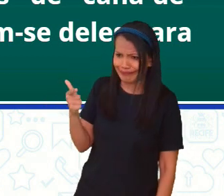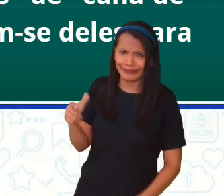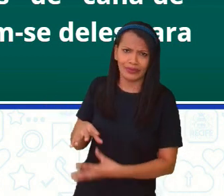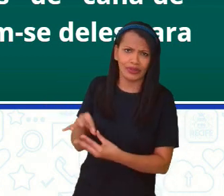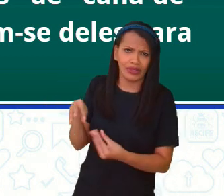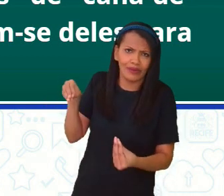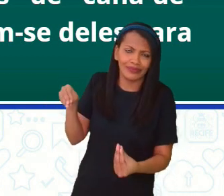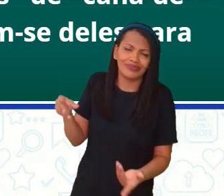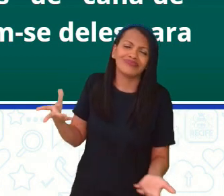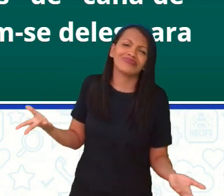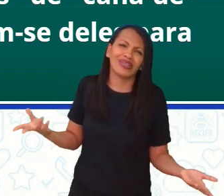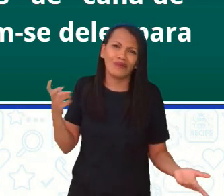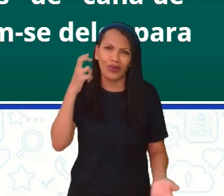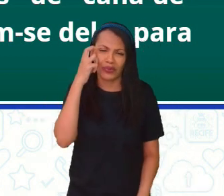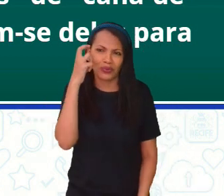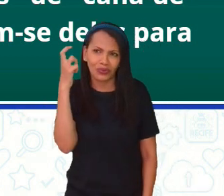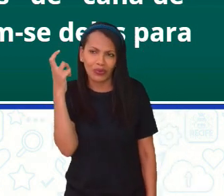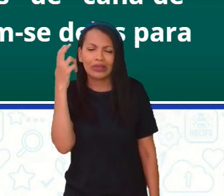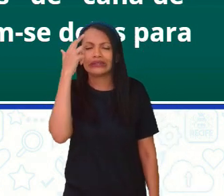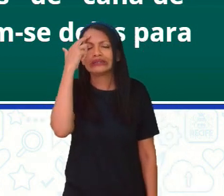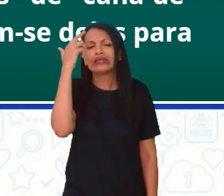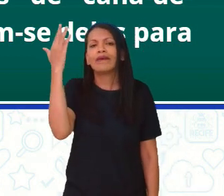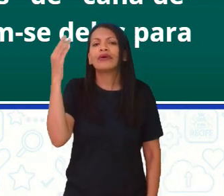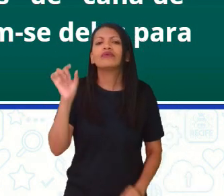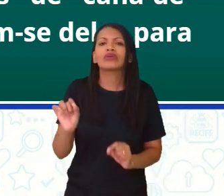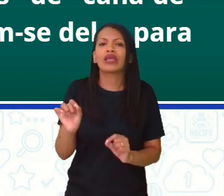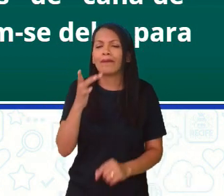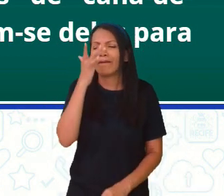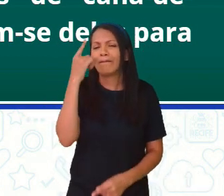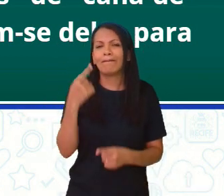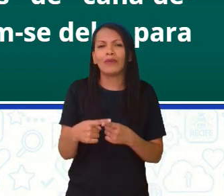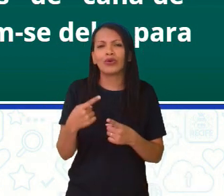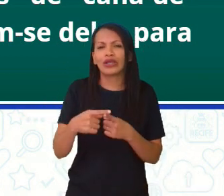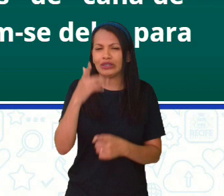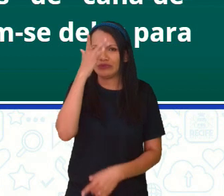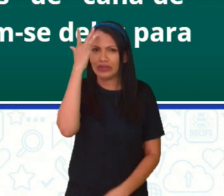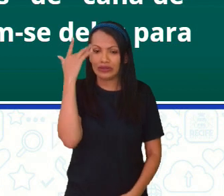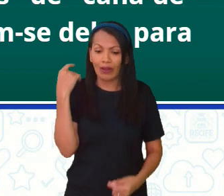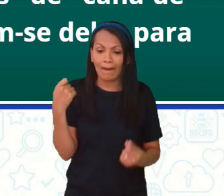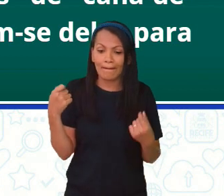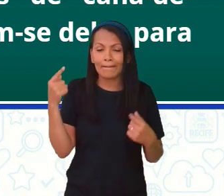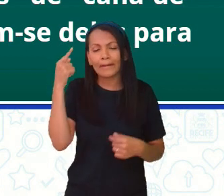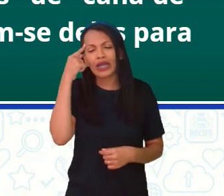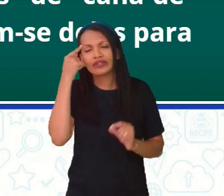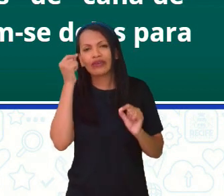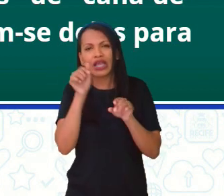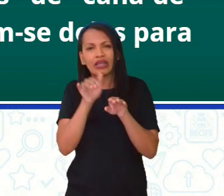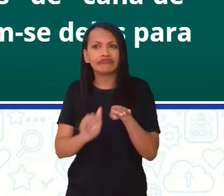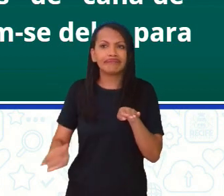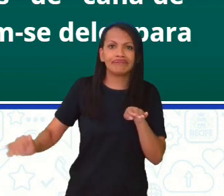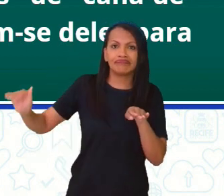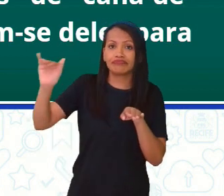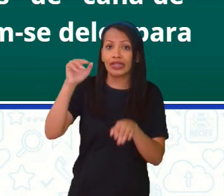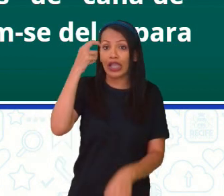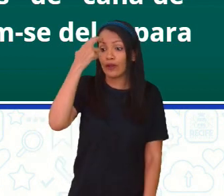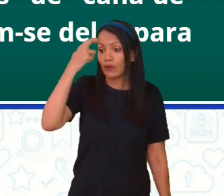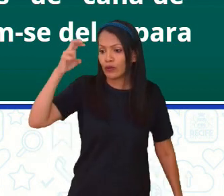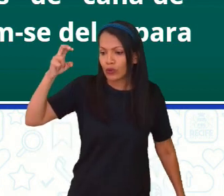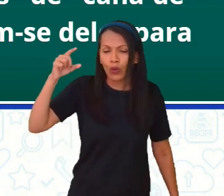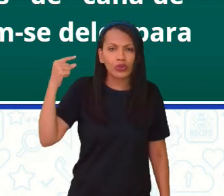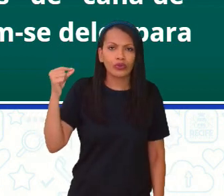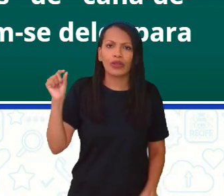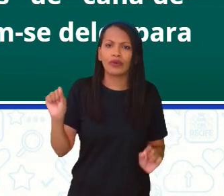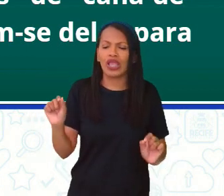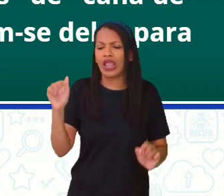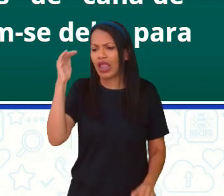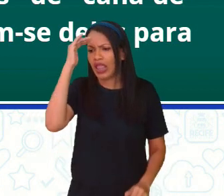de sabedoria, né? De alguém que se achava superior, porque em cultura não se existe cultura